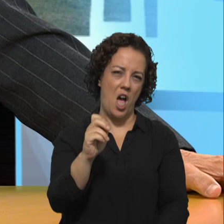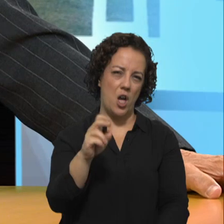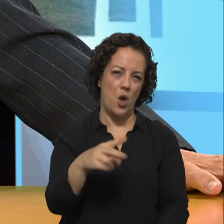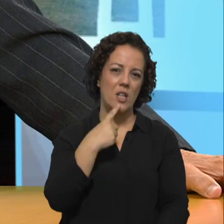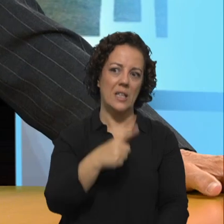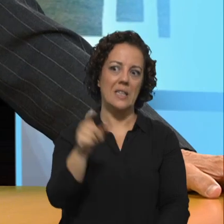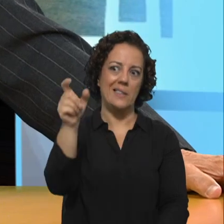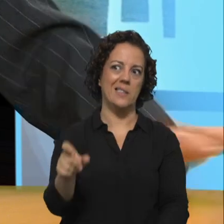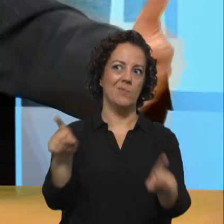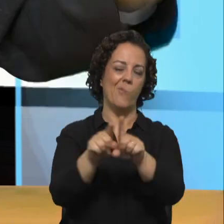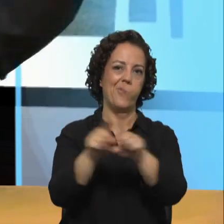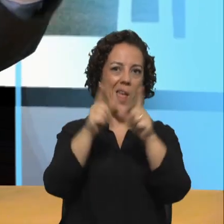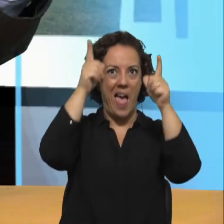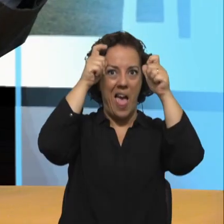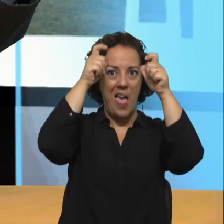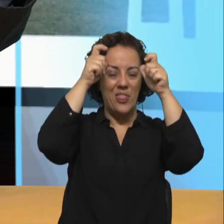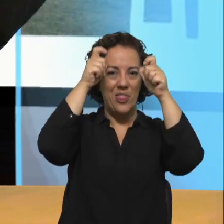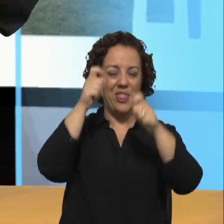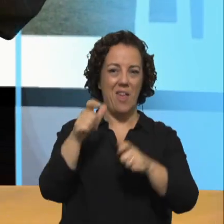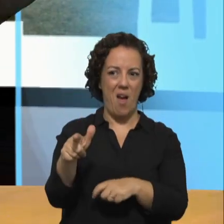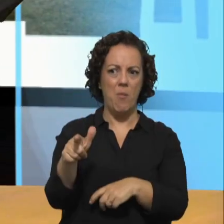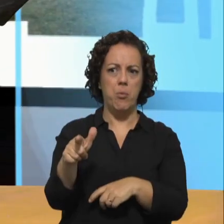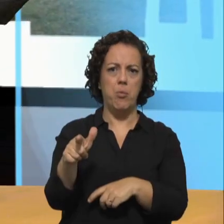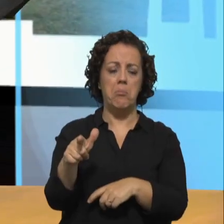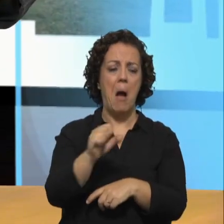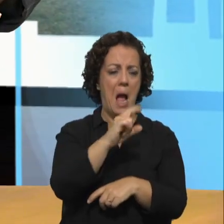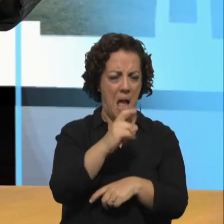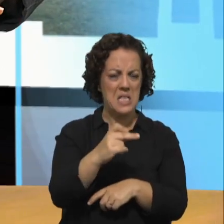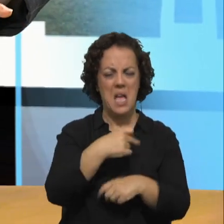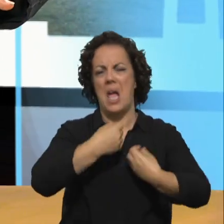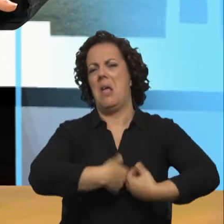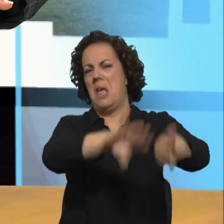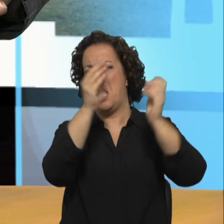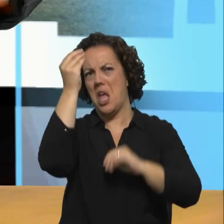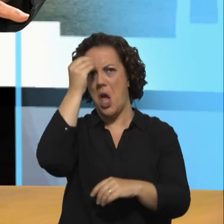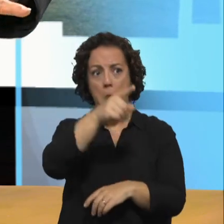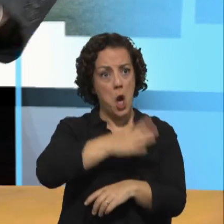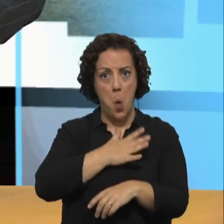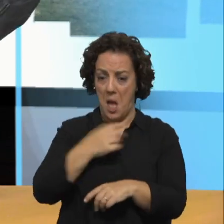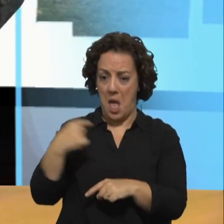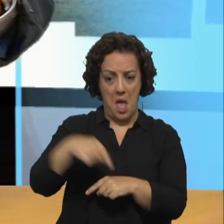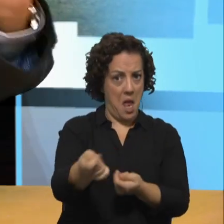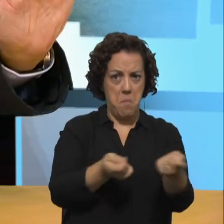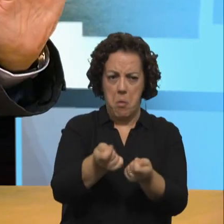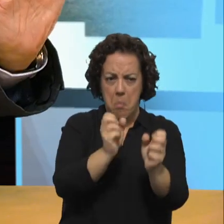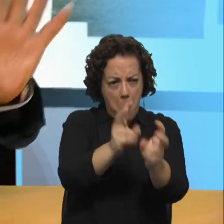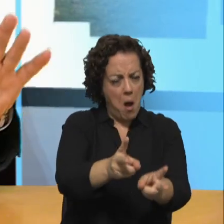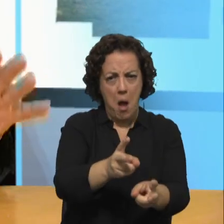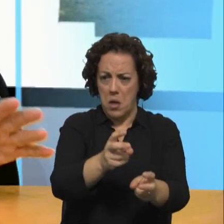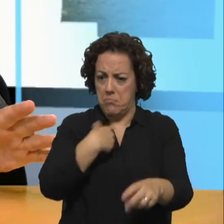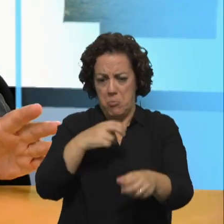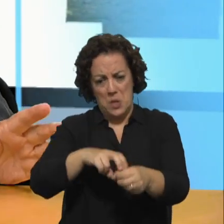diabo, deixou Gaza. Entregou, disse, não querem que nós estejamos cá a administrar-vos, muito bem,